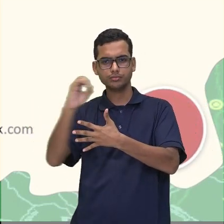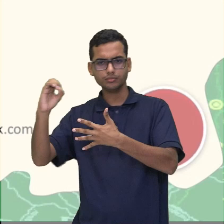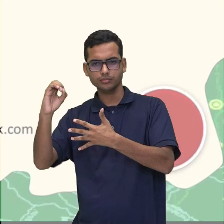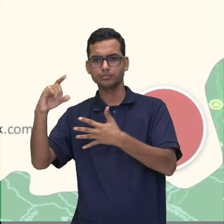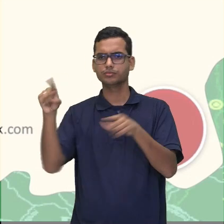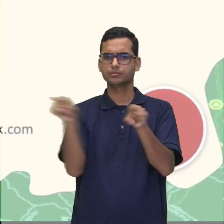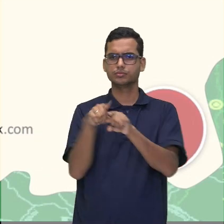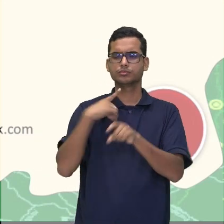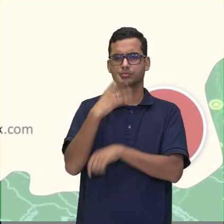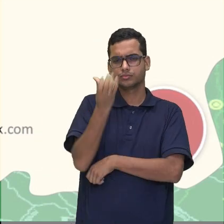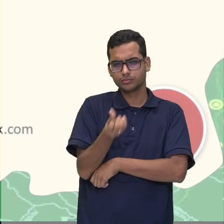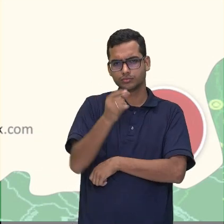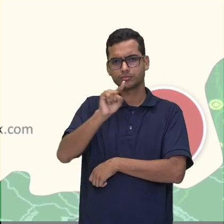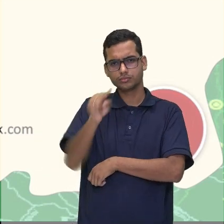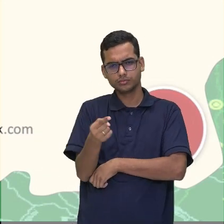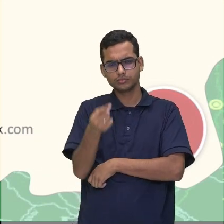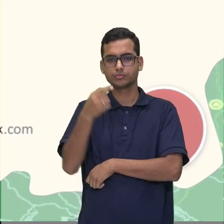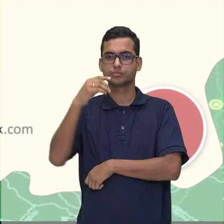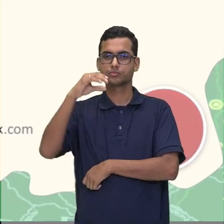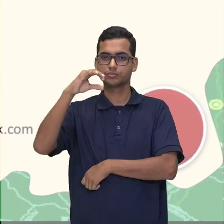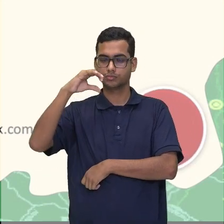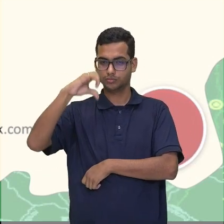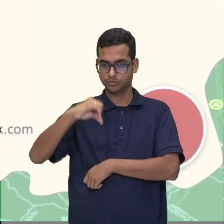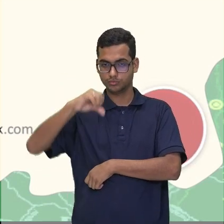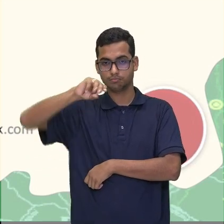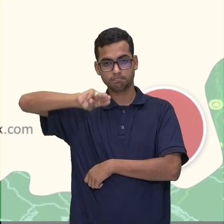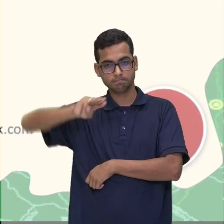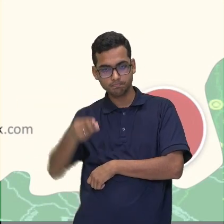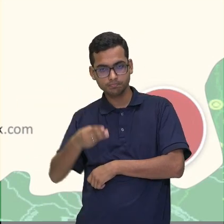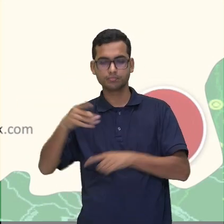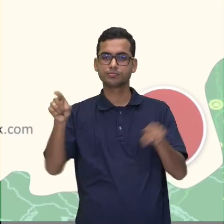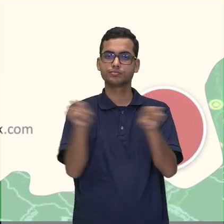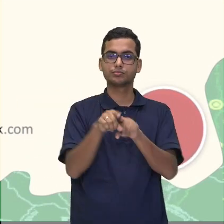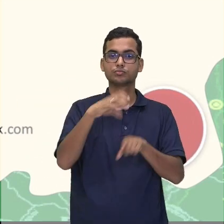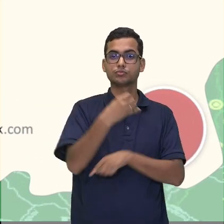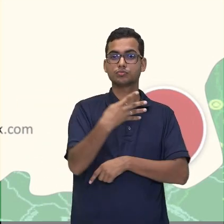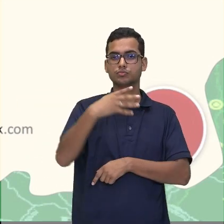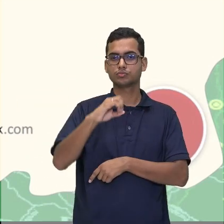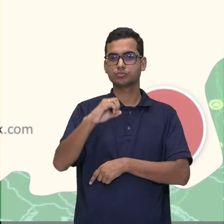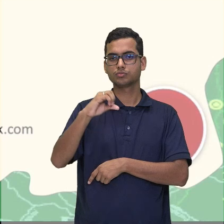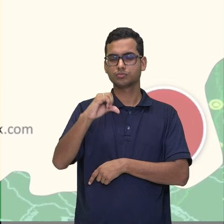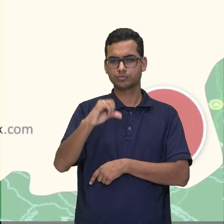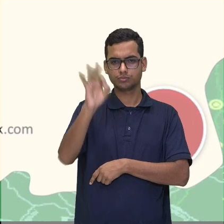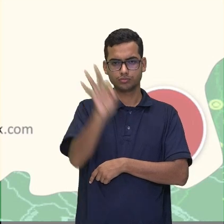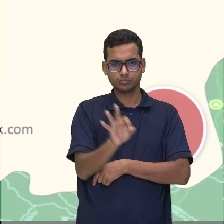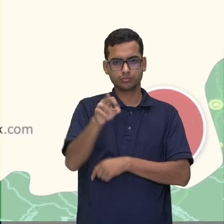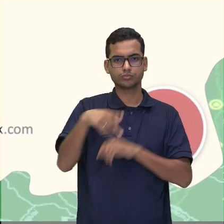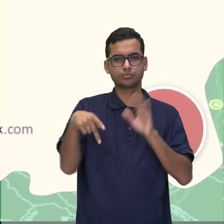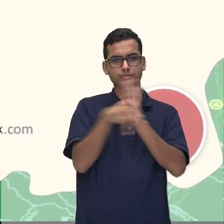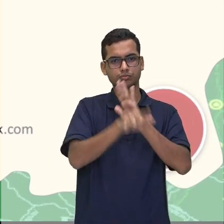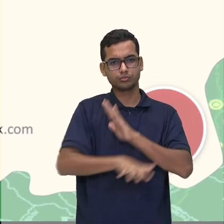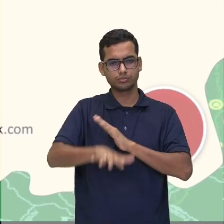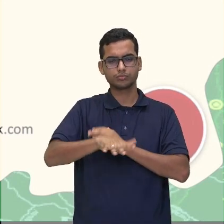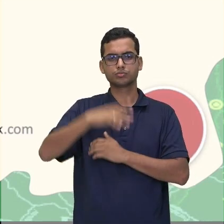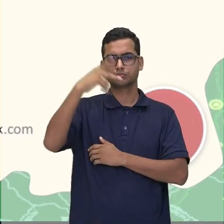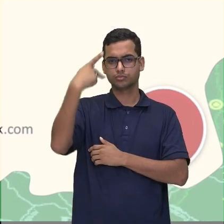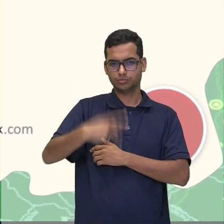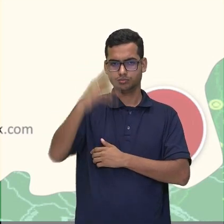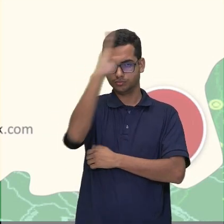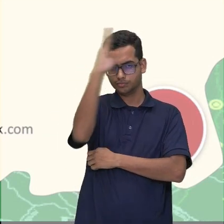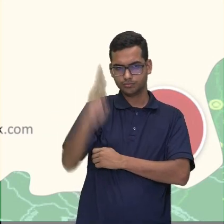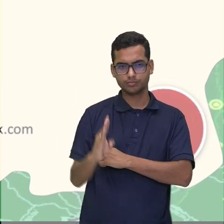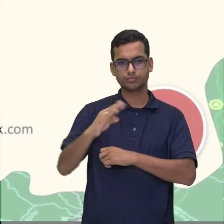de quilômetros quadrados, e desse total, 49%, gente, ele está situado onde?